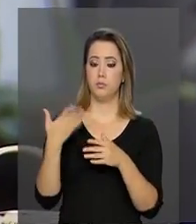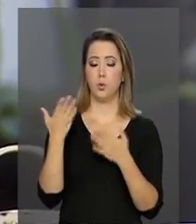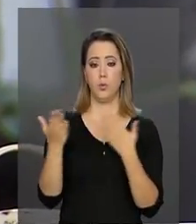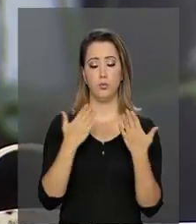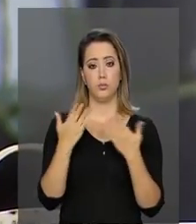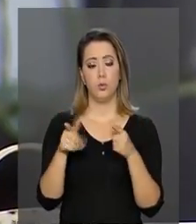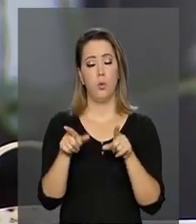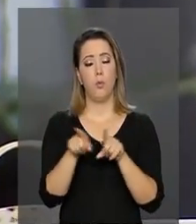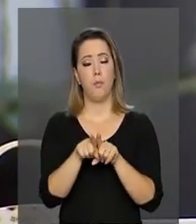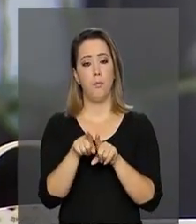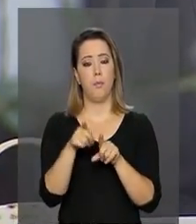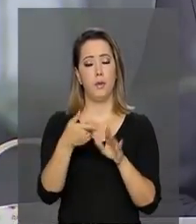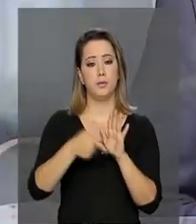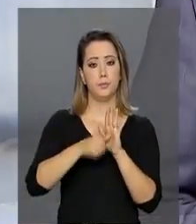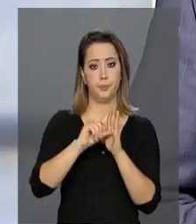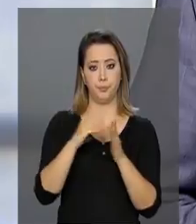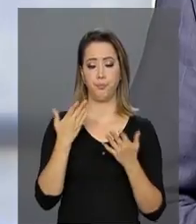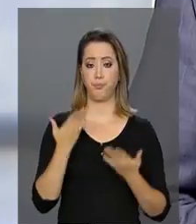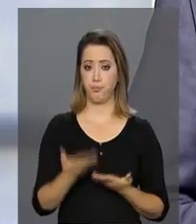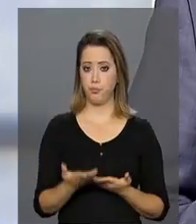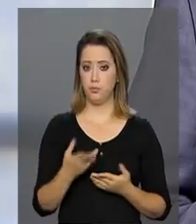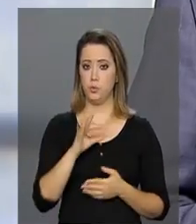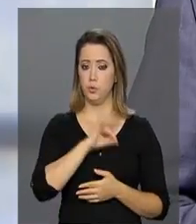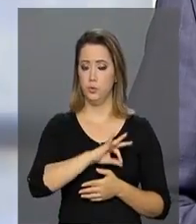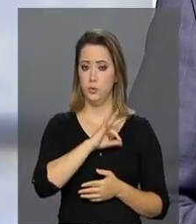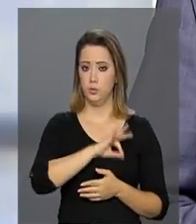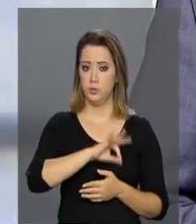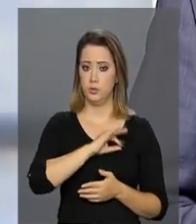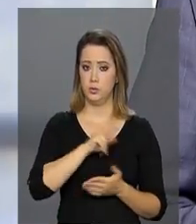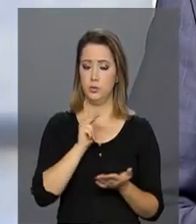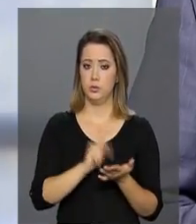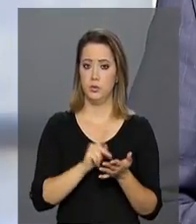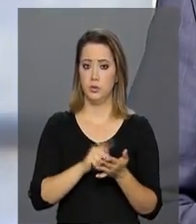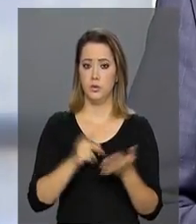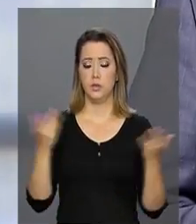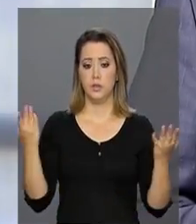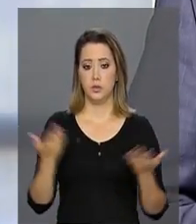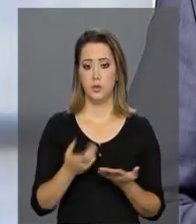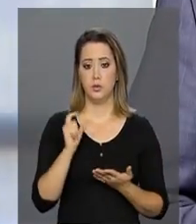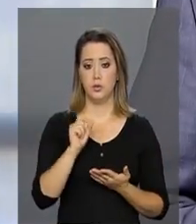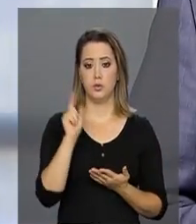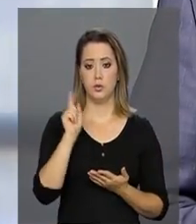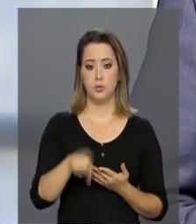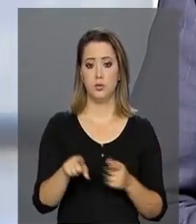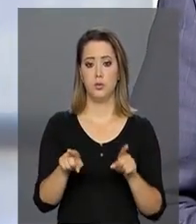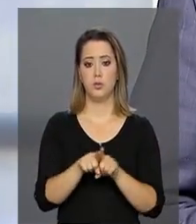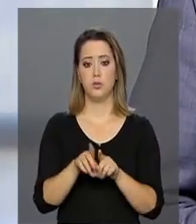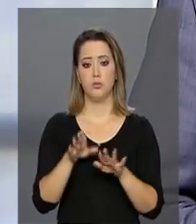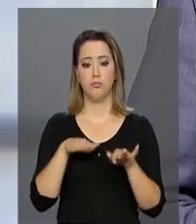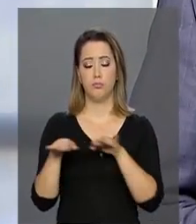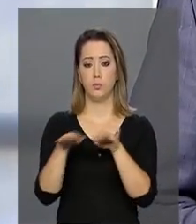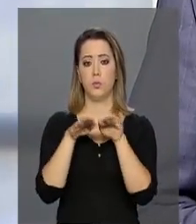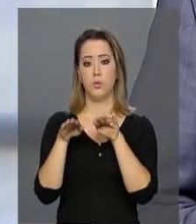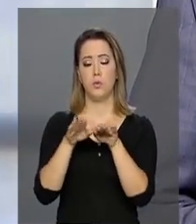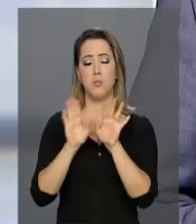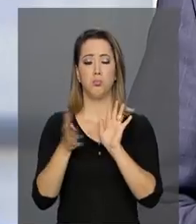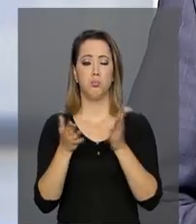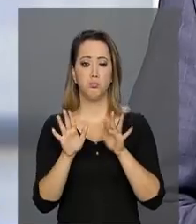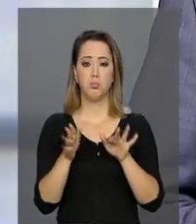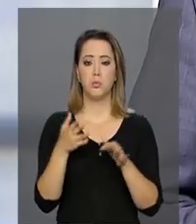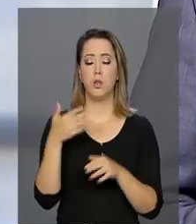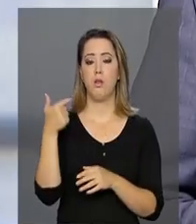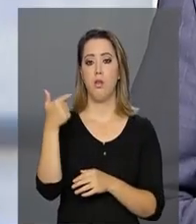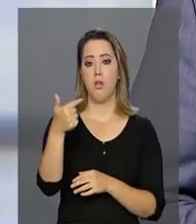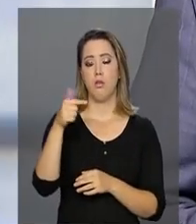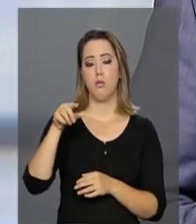relação ao levantamento anterior a renda média real das pessoas também ficou estável em torno de